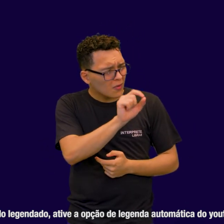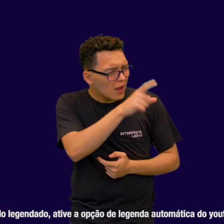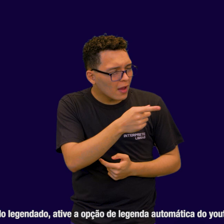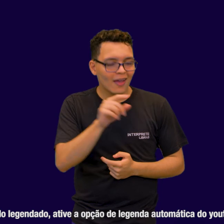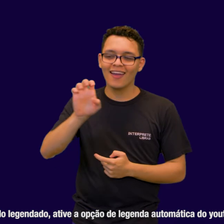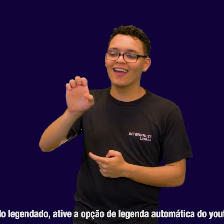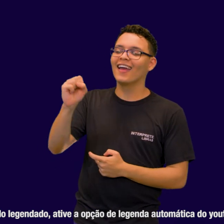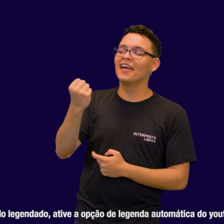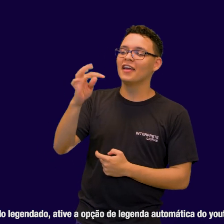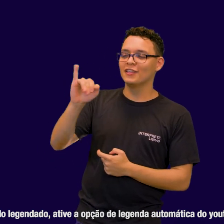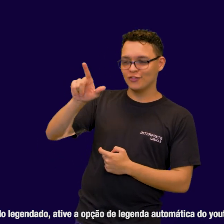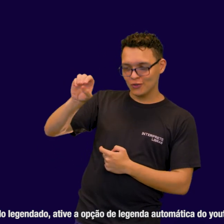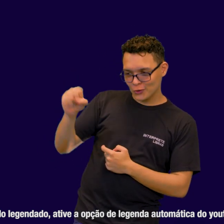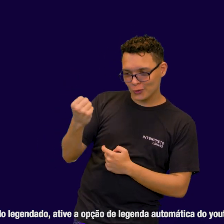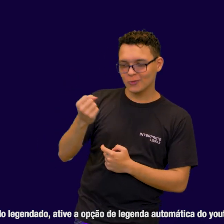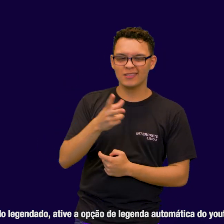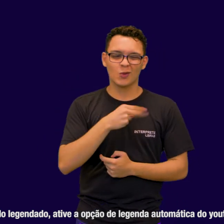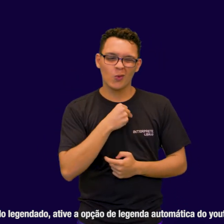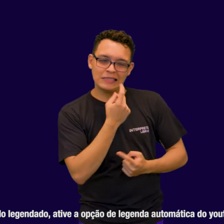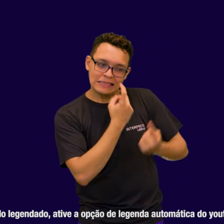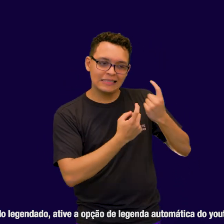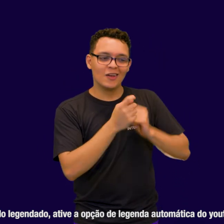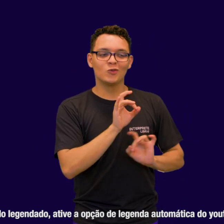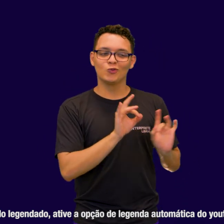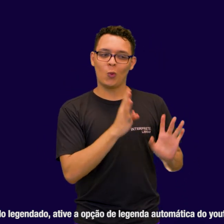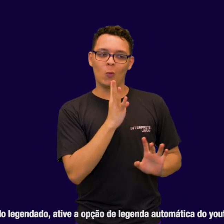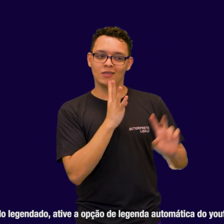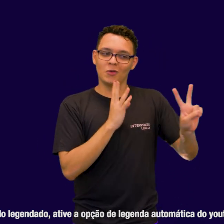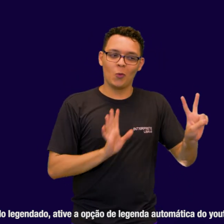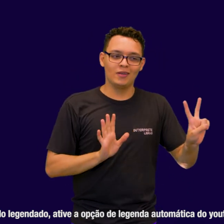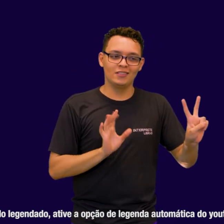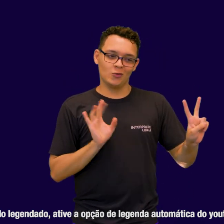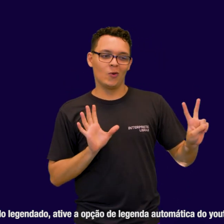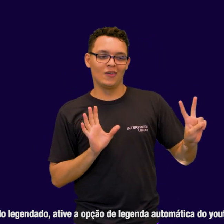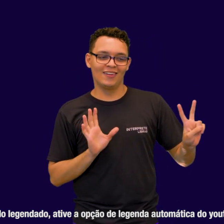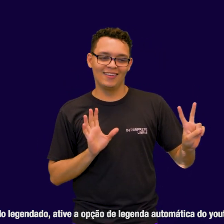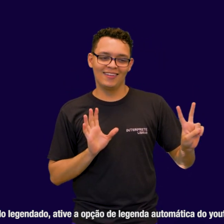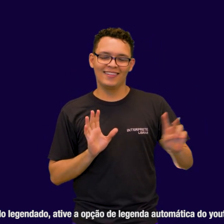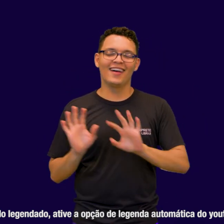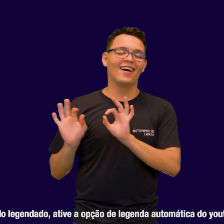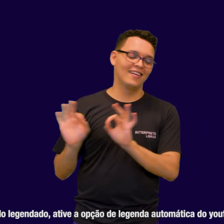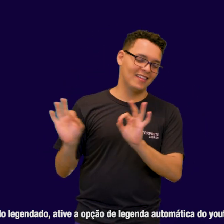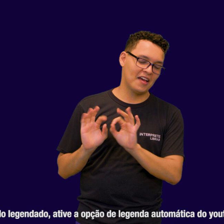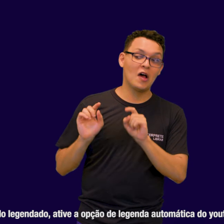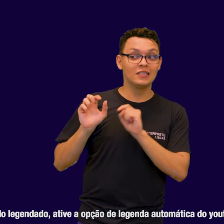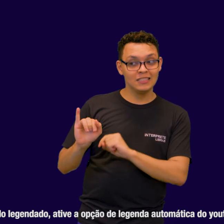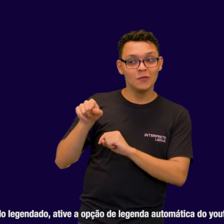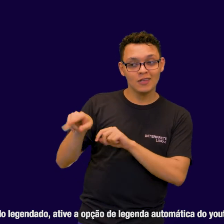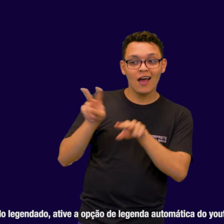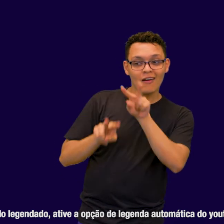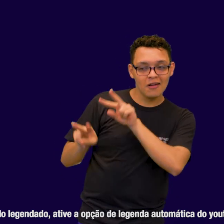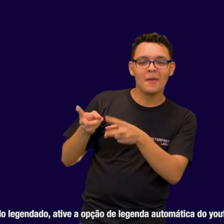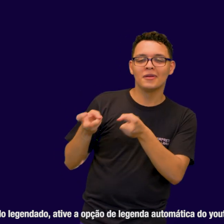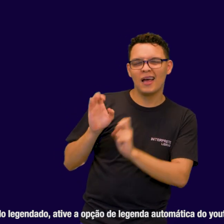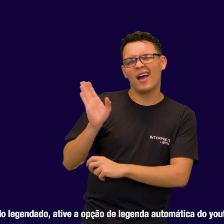mesmo? Estilos. Estilos, eu tô bem preocupada, porque eu acho que eu conheço 2. E olha lá. Nada. Quando você contar,